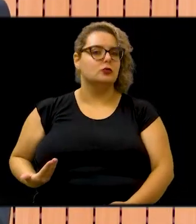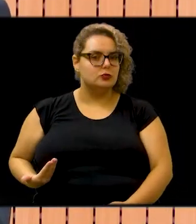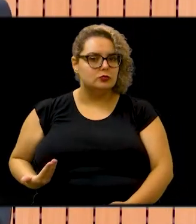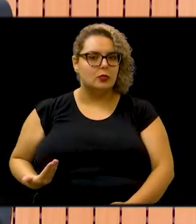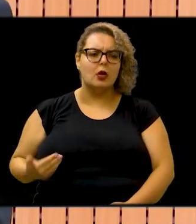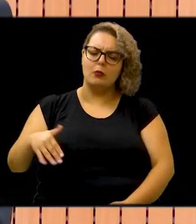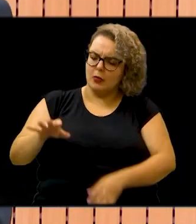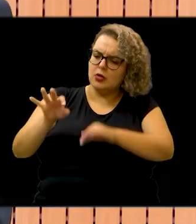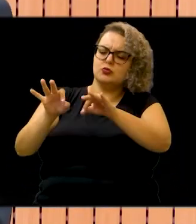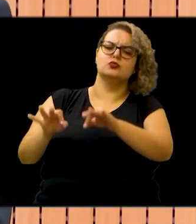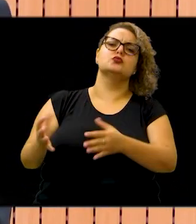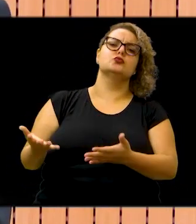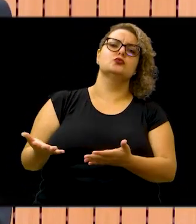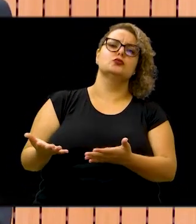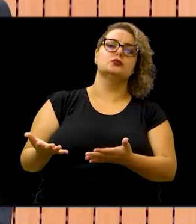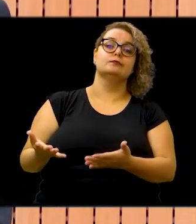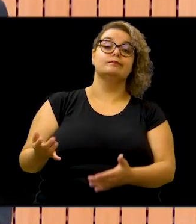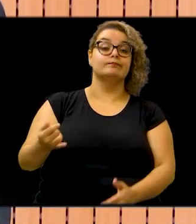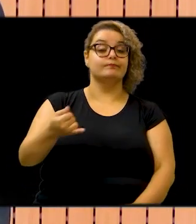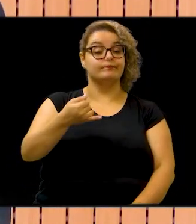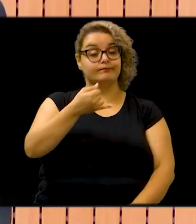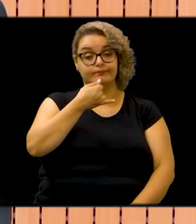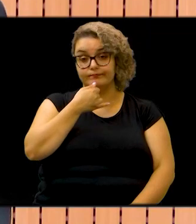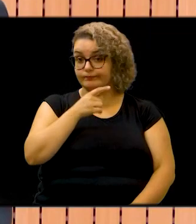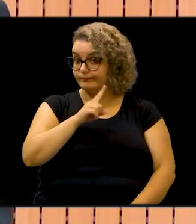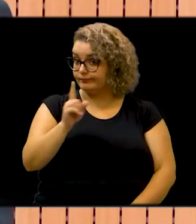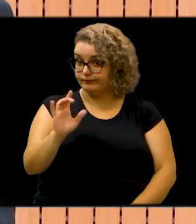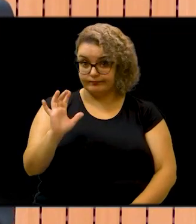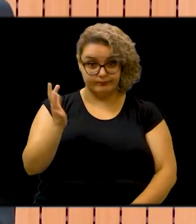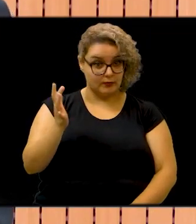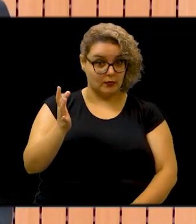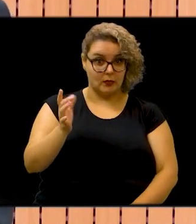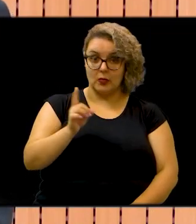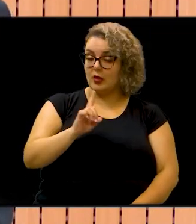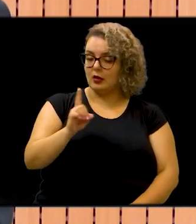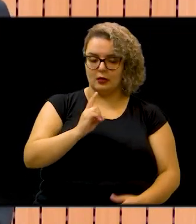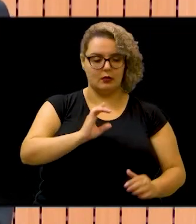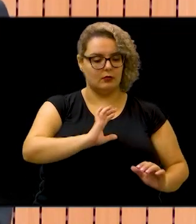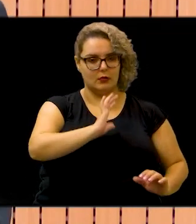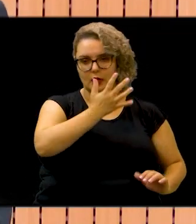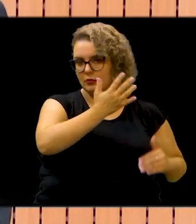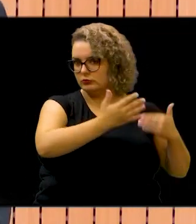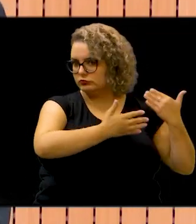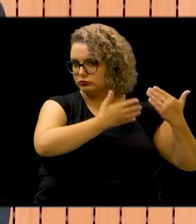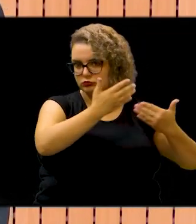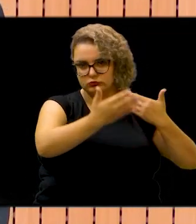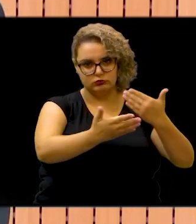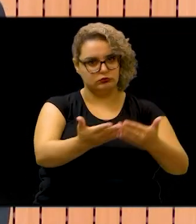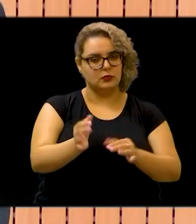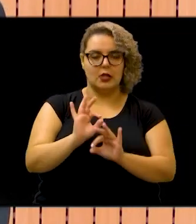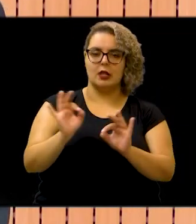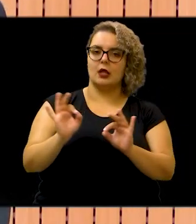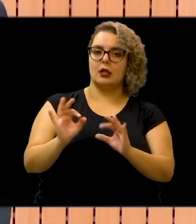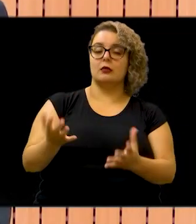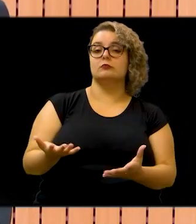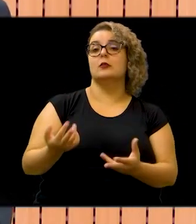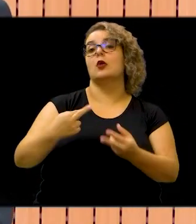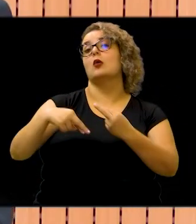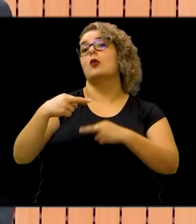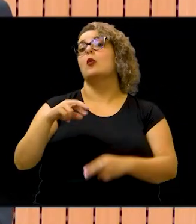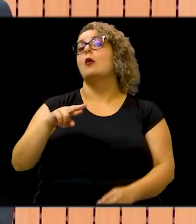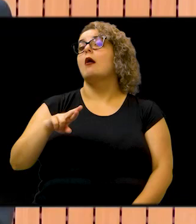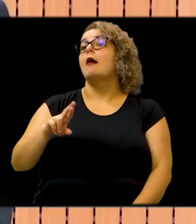uma valorização mais justa, o que infelizmente não ocorreu e que não tem ocorrido nos últimos anos em